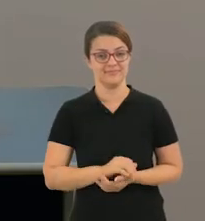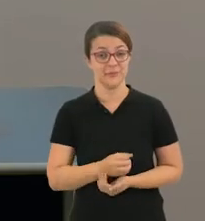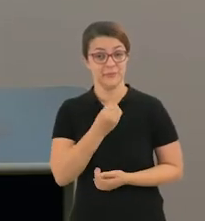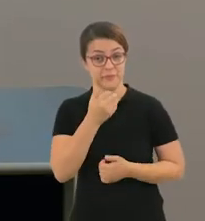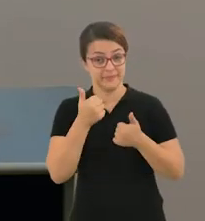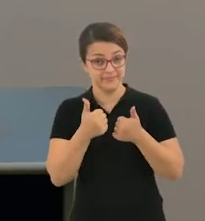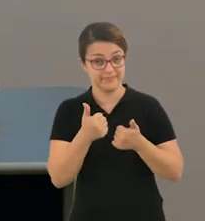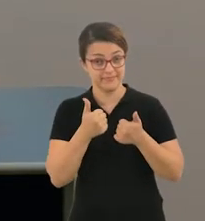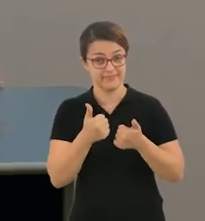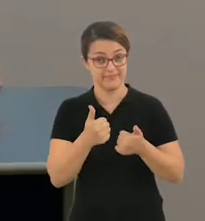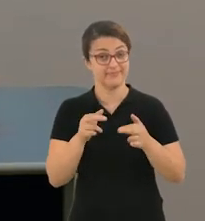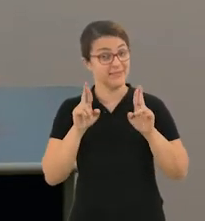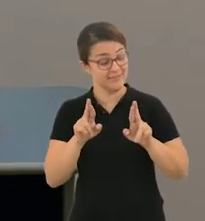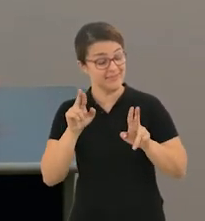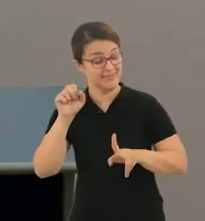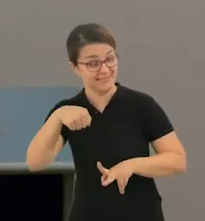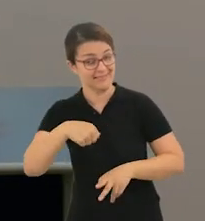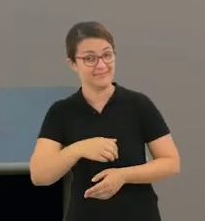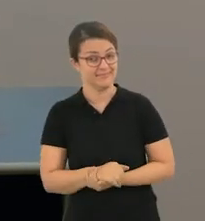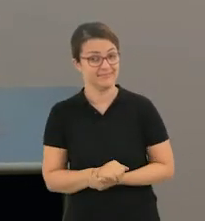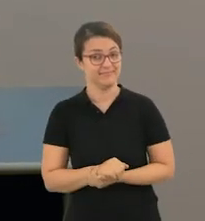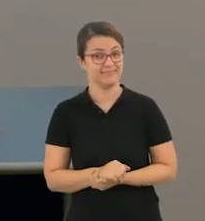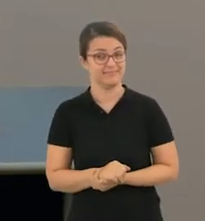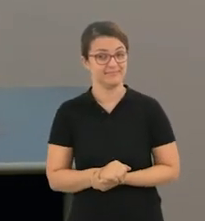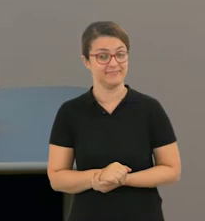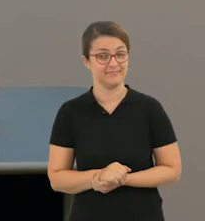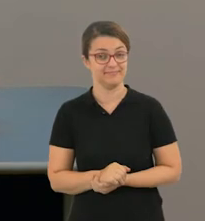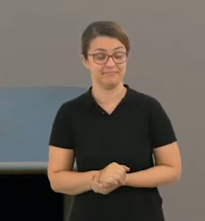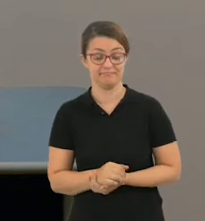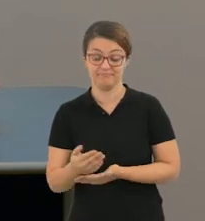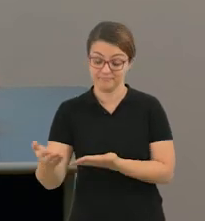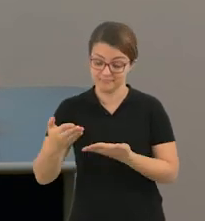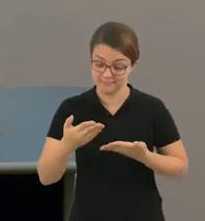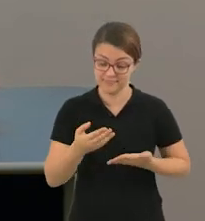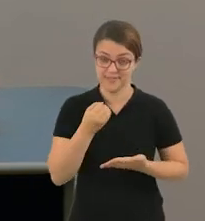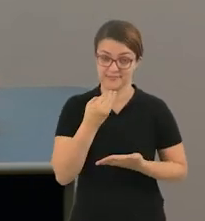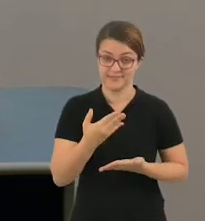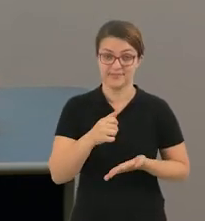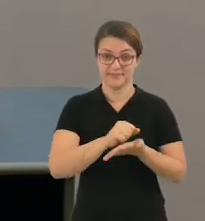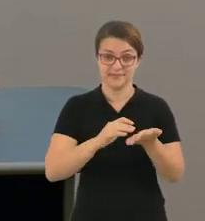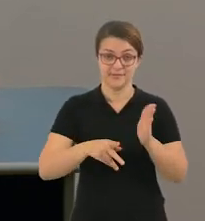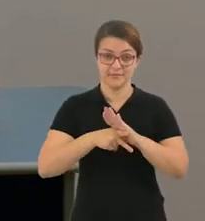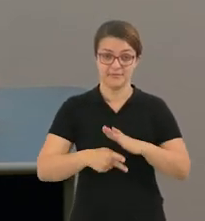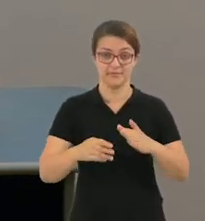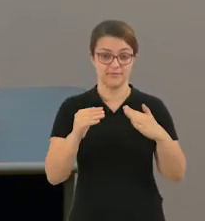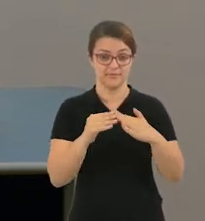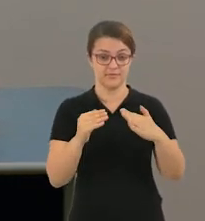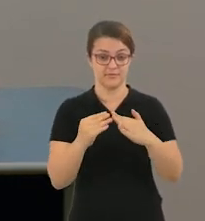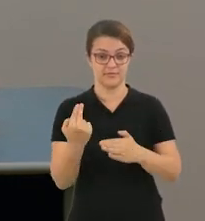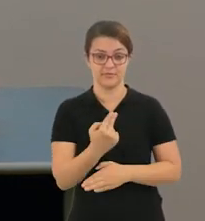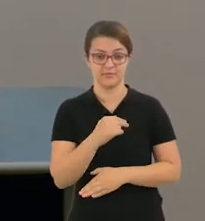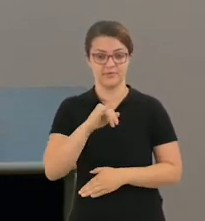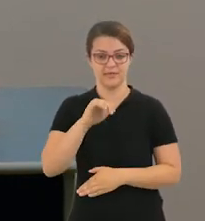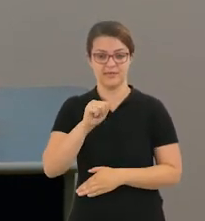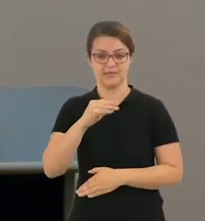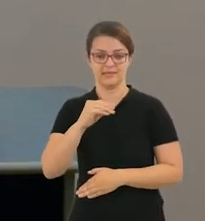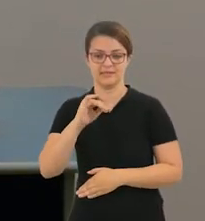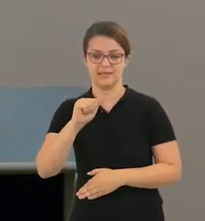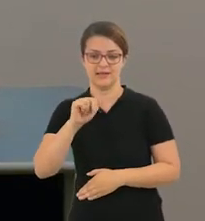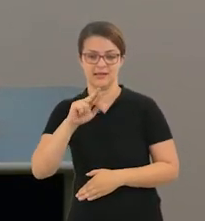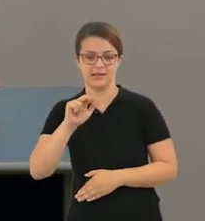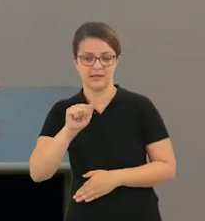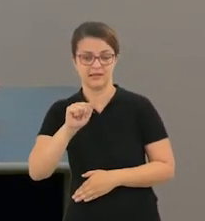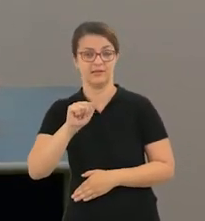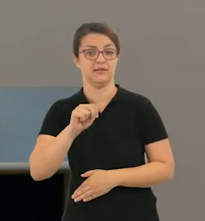Olá, tudo bem com vocês? Espero que sim. Sejam bem-vindos a mais uma aula do Link Lição de Casa. Eu sou a professora Yaciara e